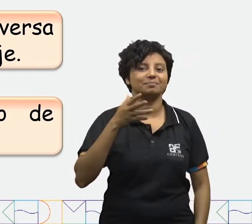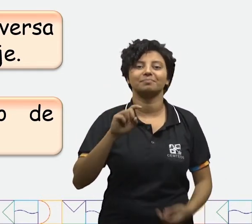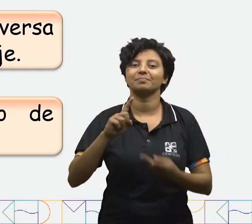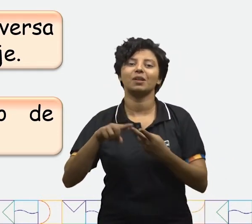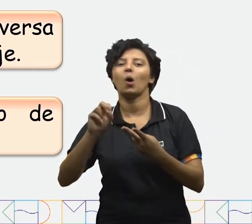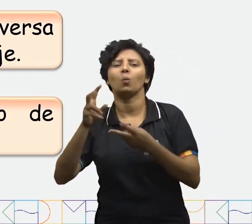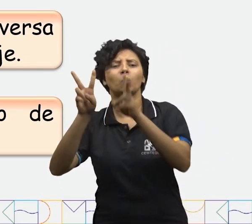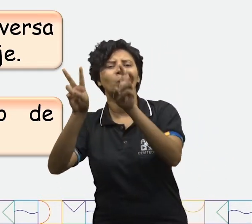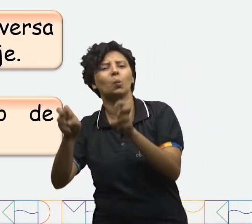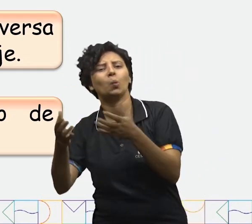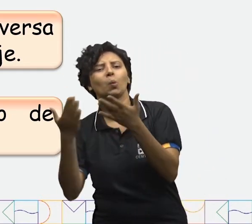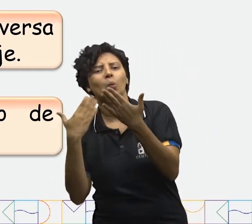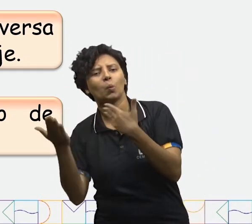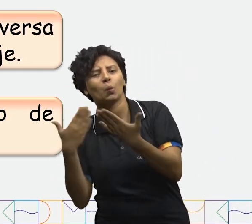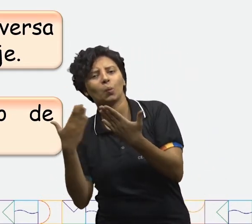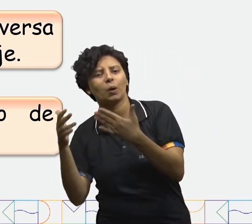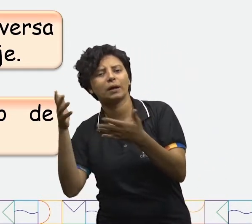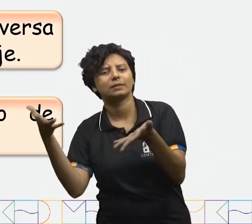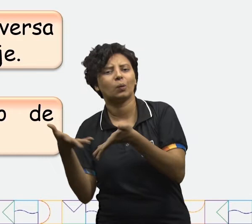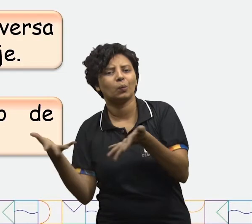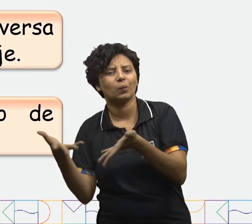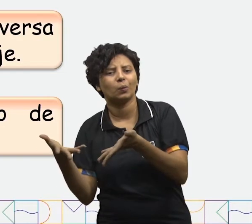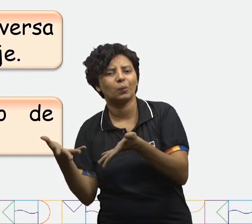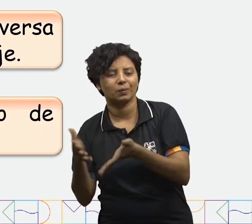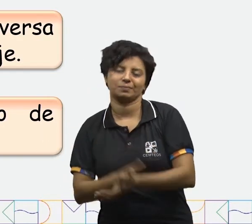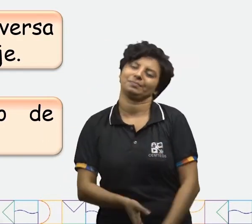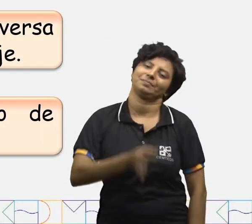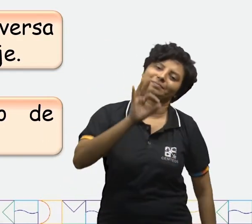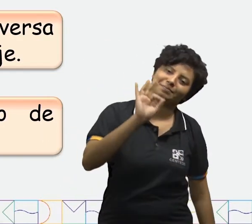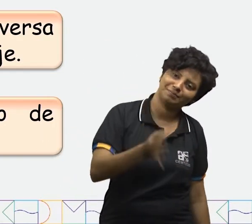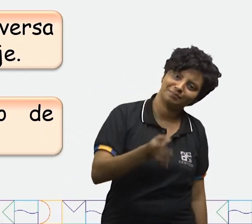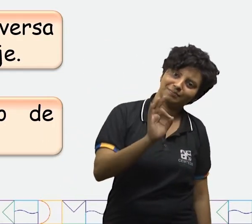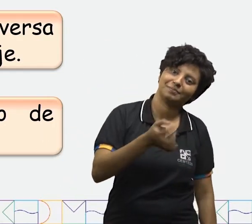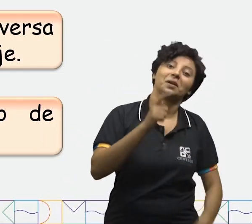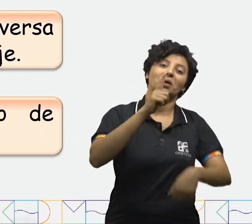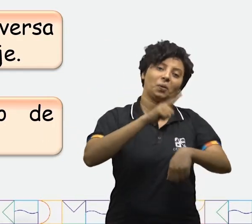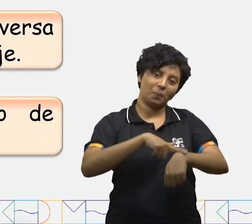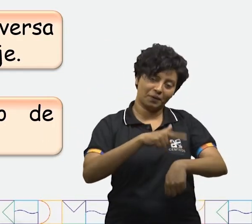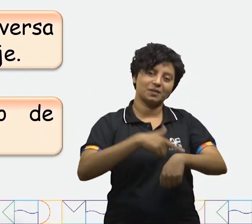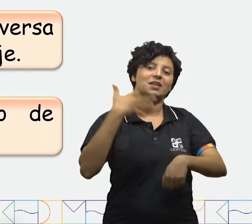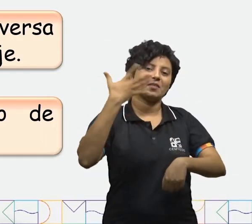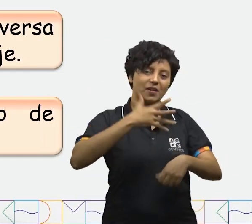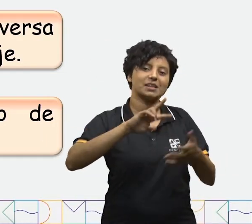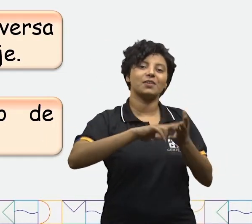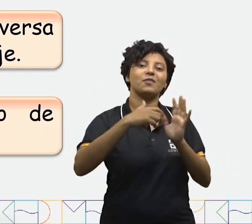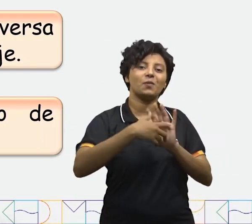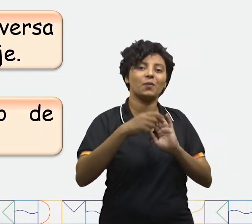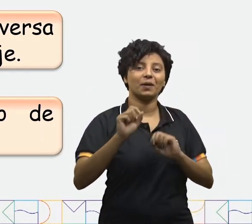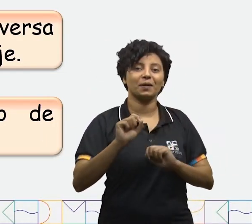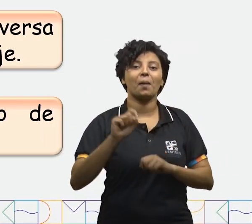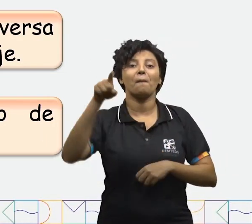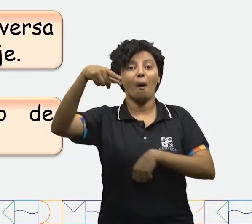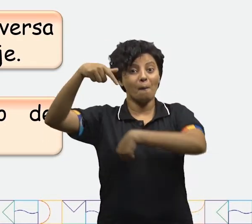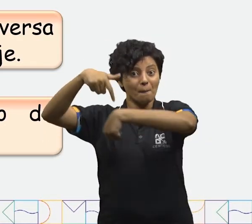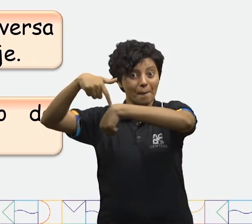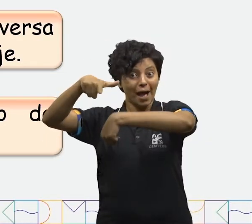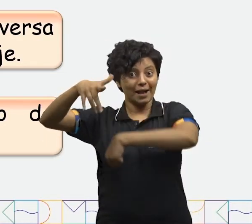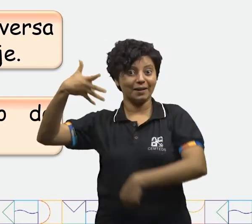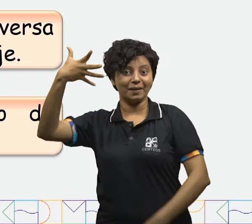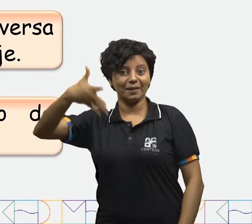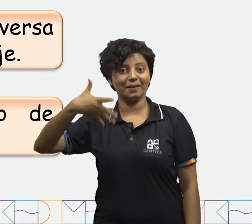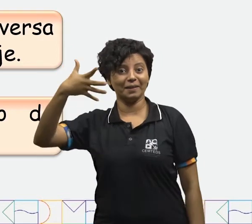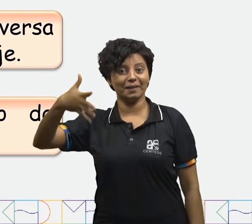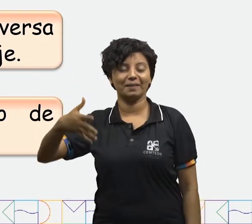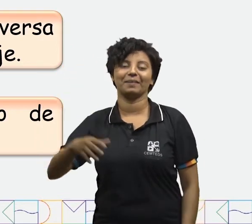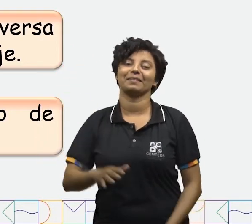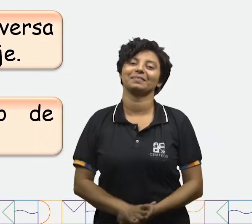de alguém ou o assunto da conversa espontânea na aula de hoje? Exatamente. Turno de fala significa o momento